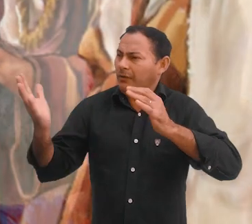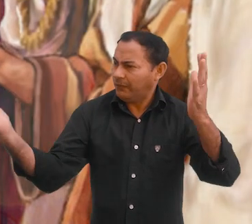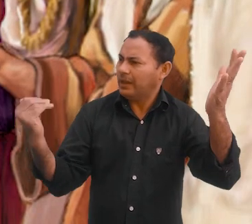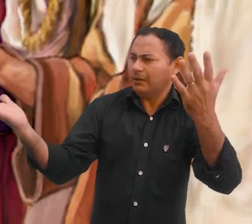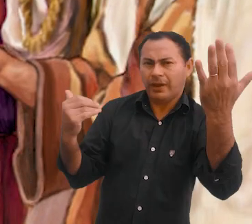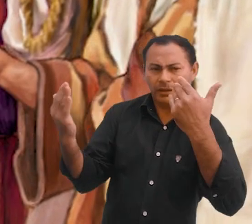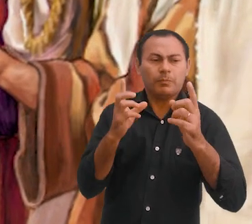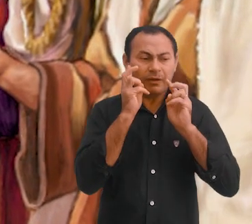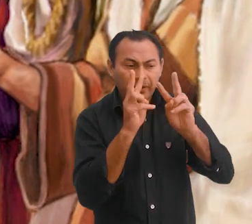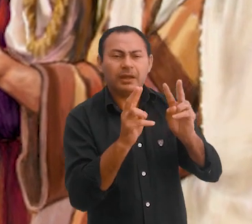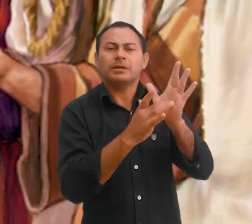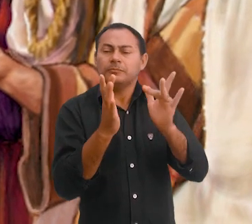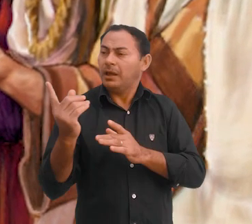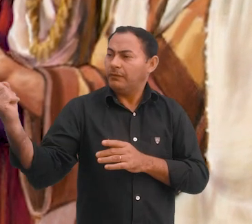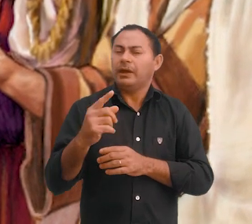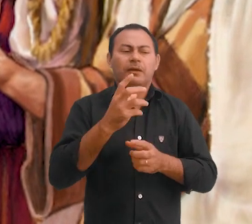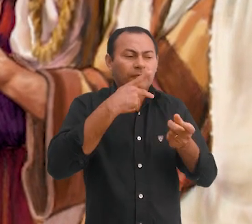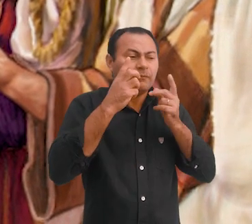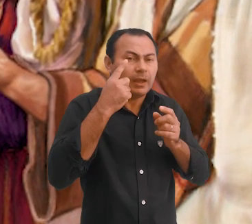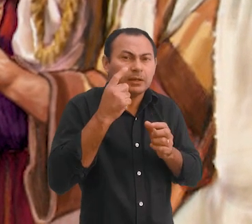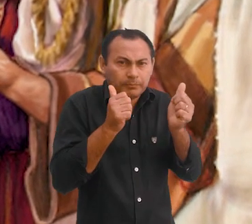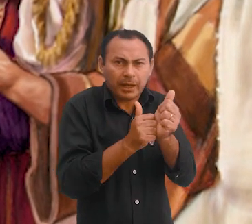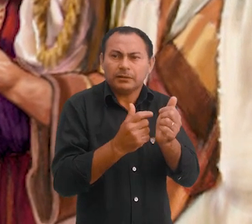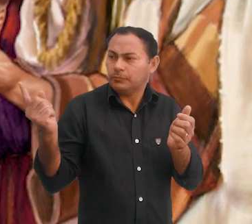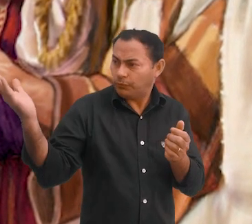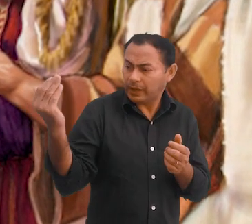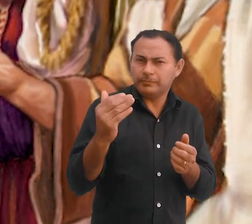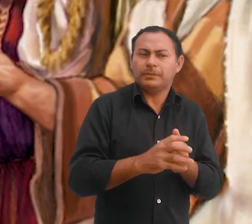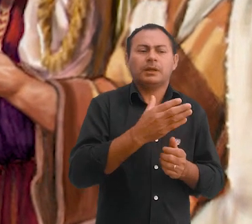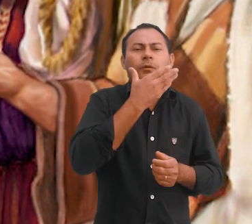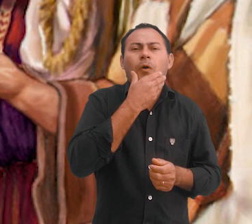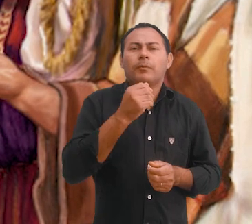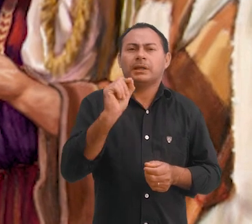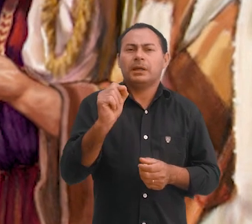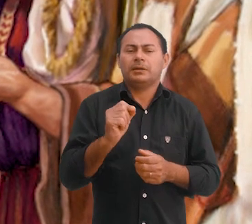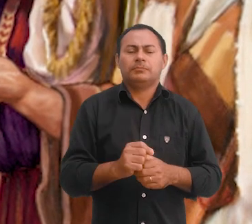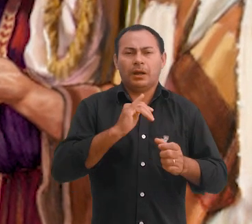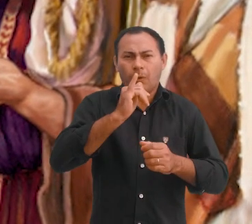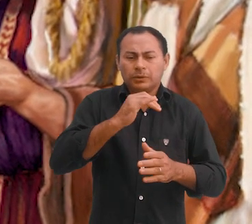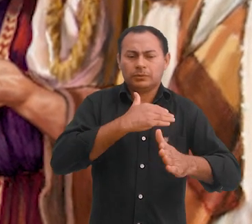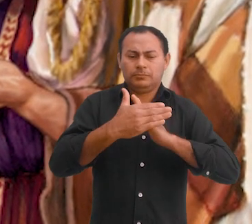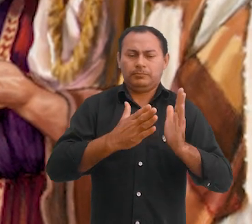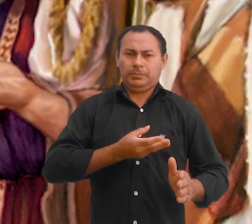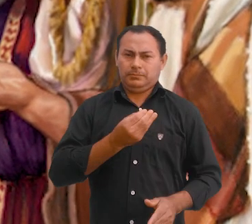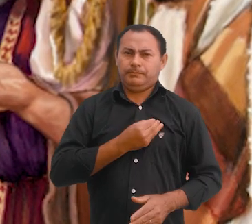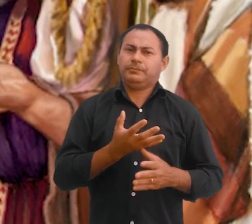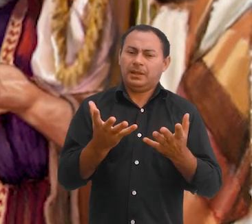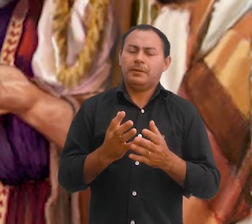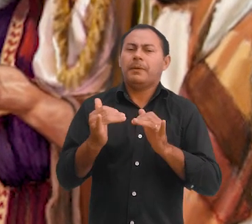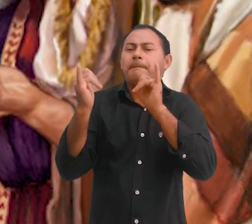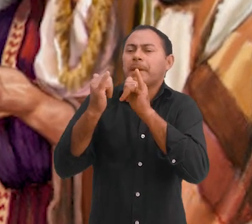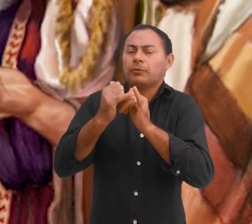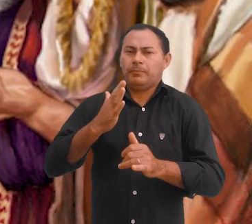correndo e dizendo: venham ver, venham conferir de perto aquele que contou toda a minha